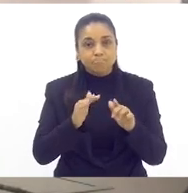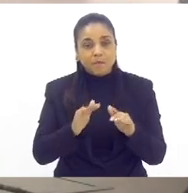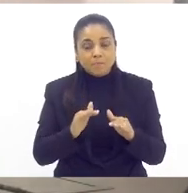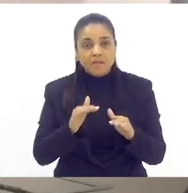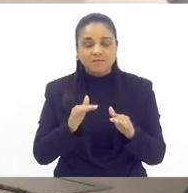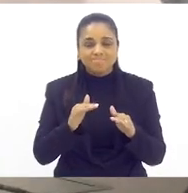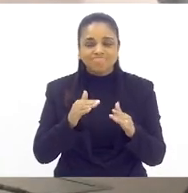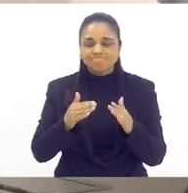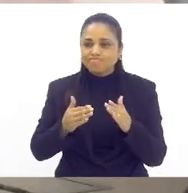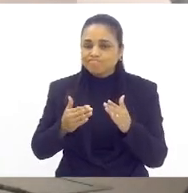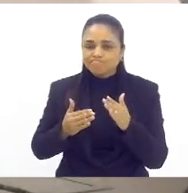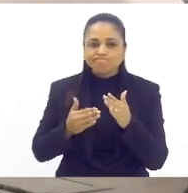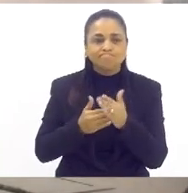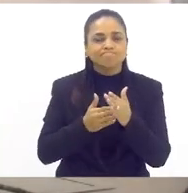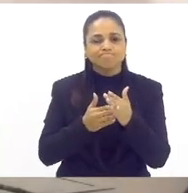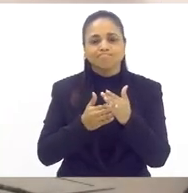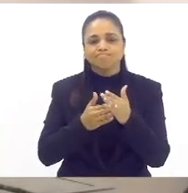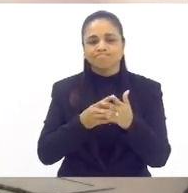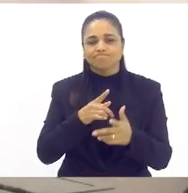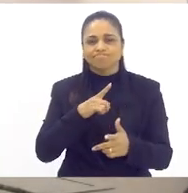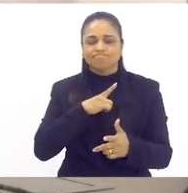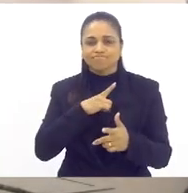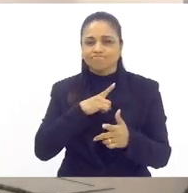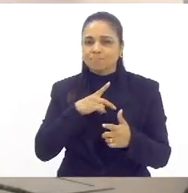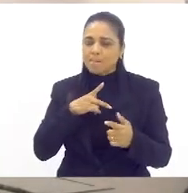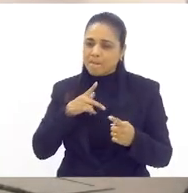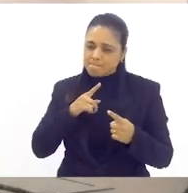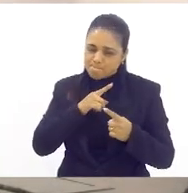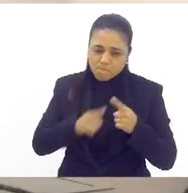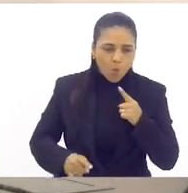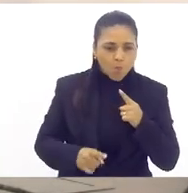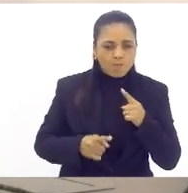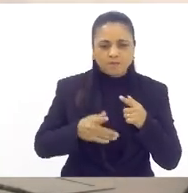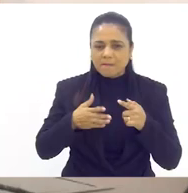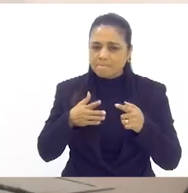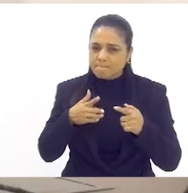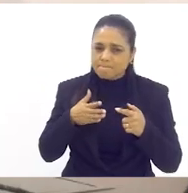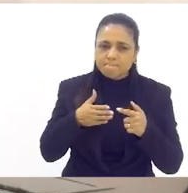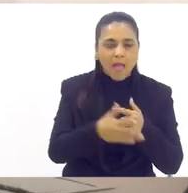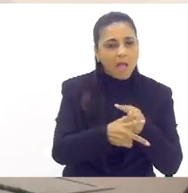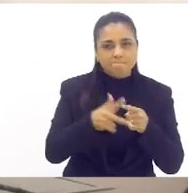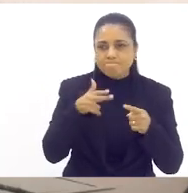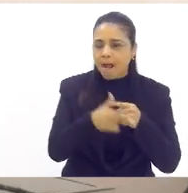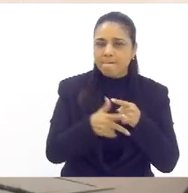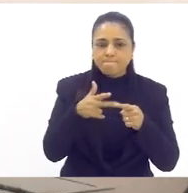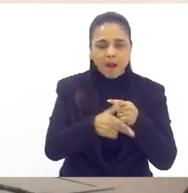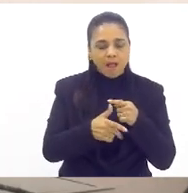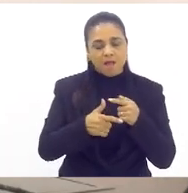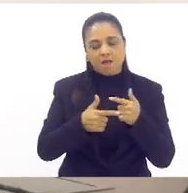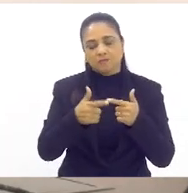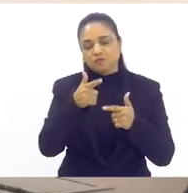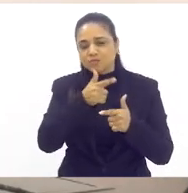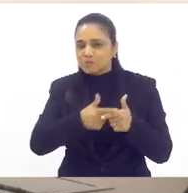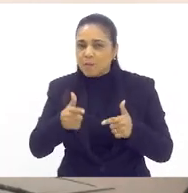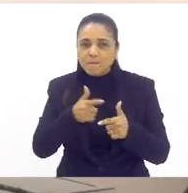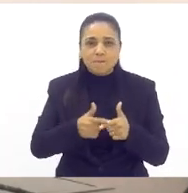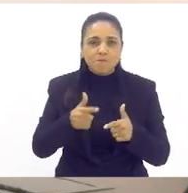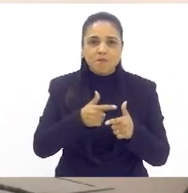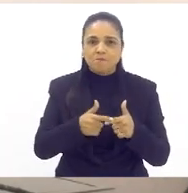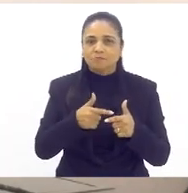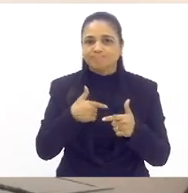se vê limitado limitado podado por uma série de condições né que não são